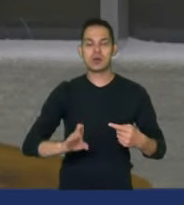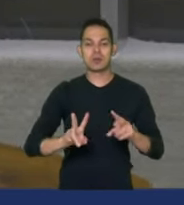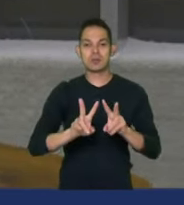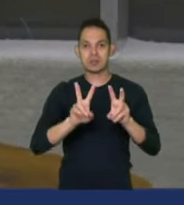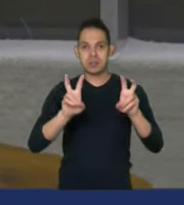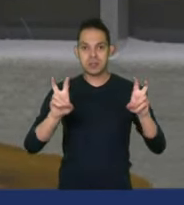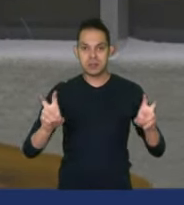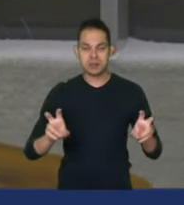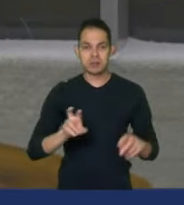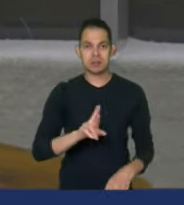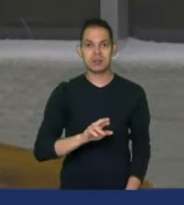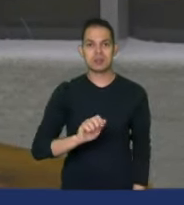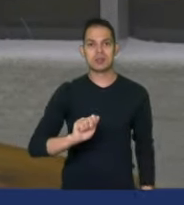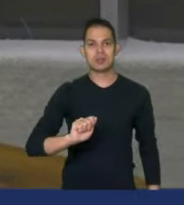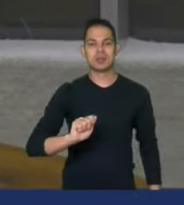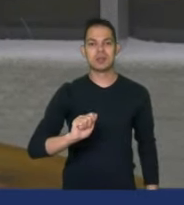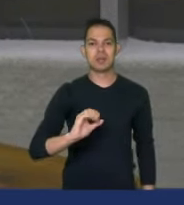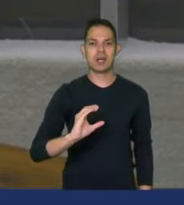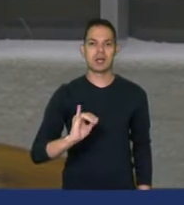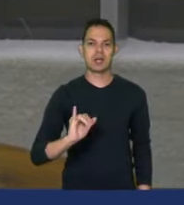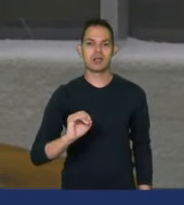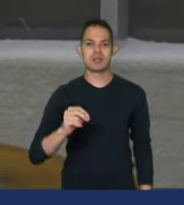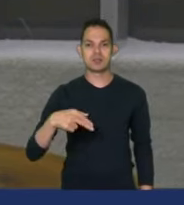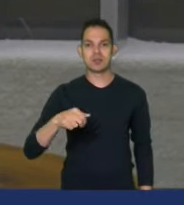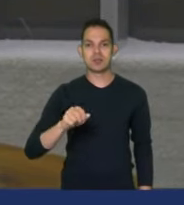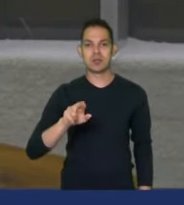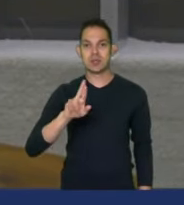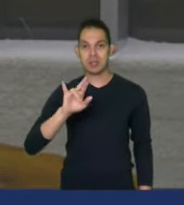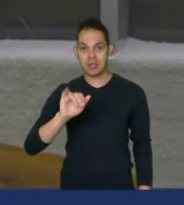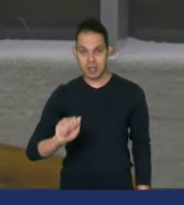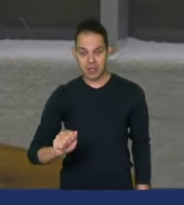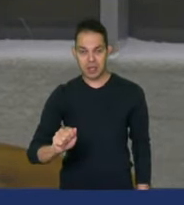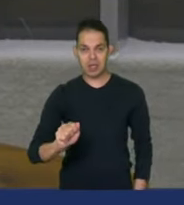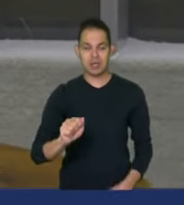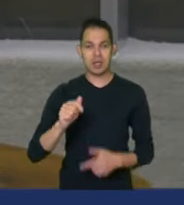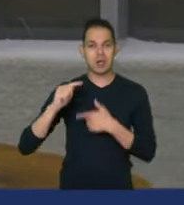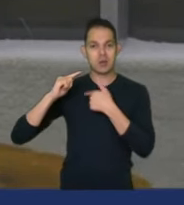reacionária, uma pauta conservadora, de